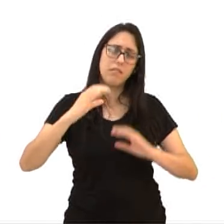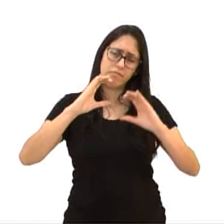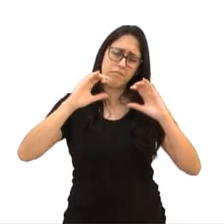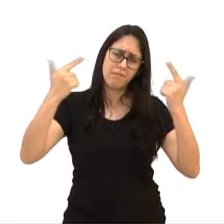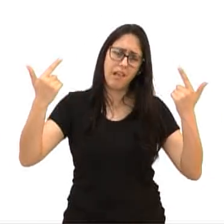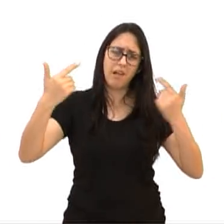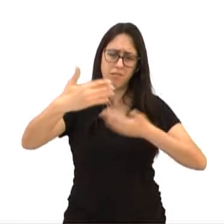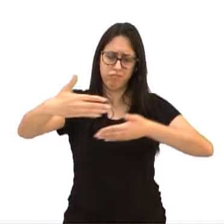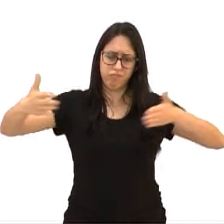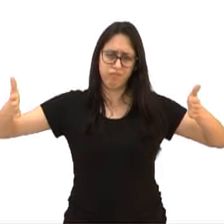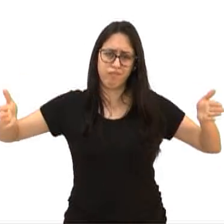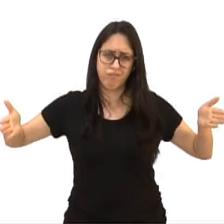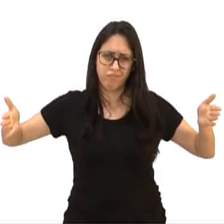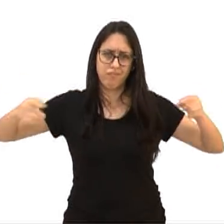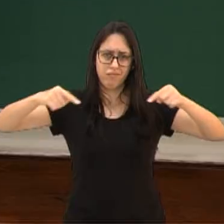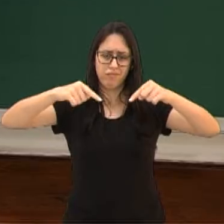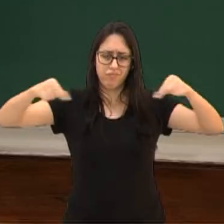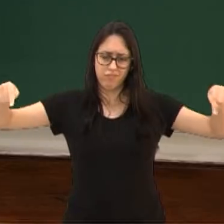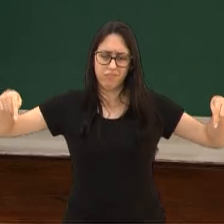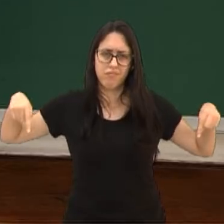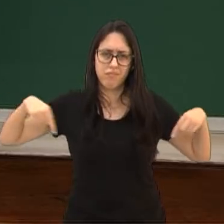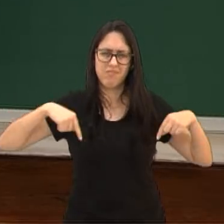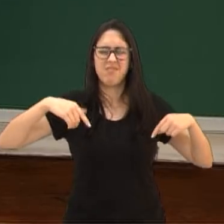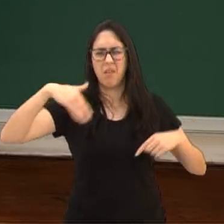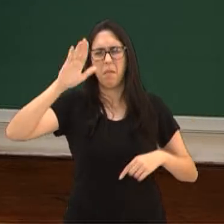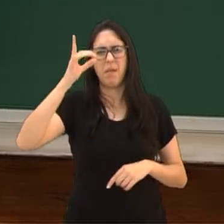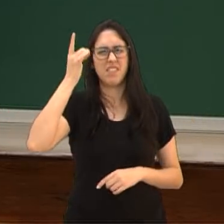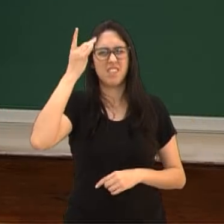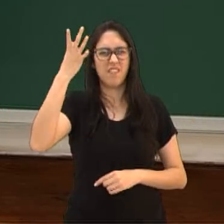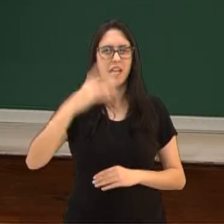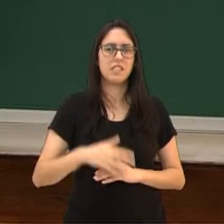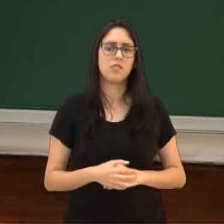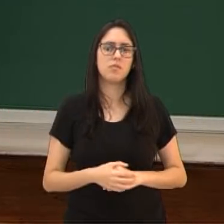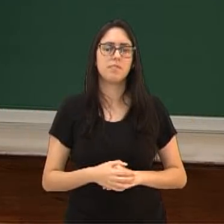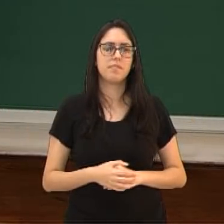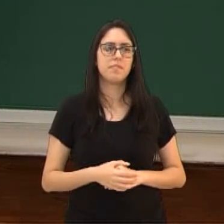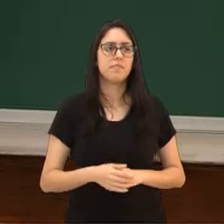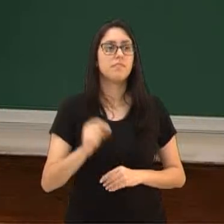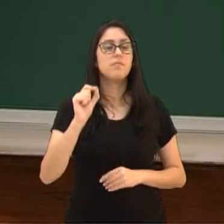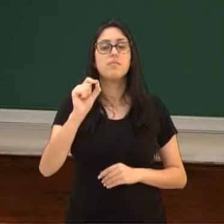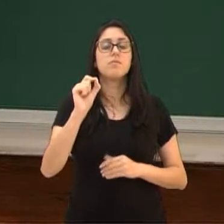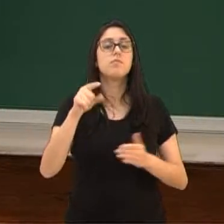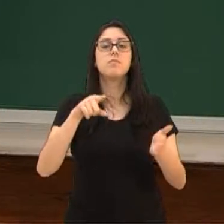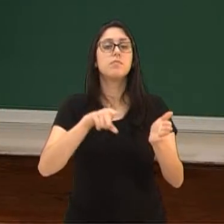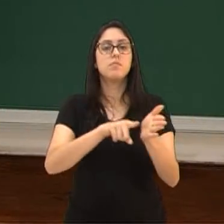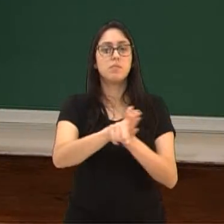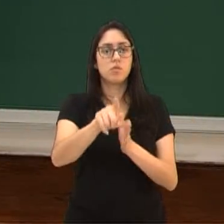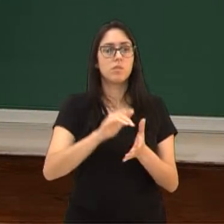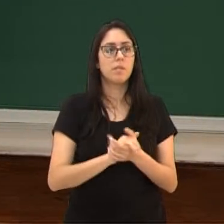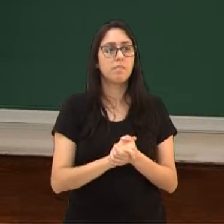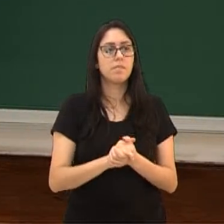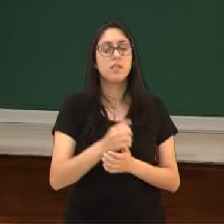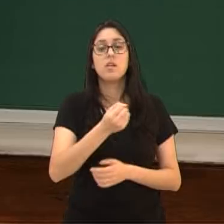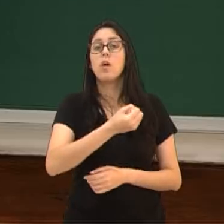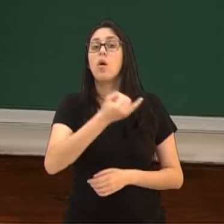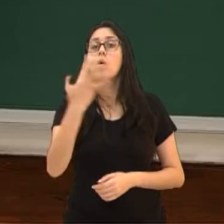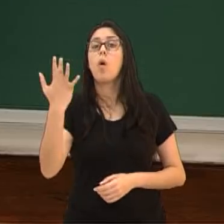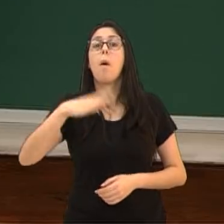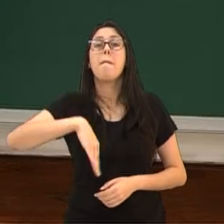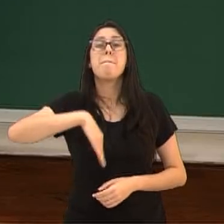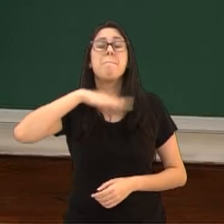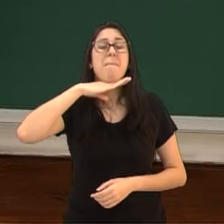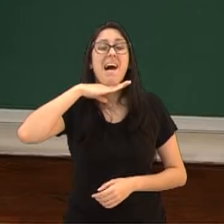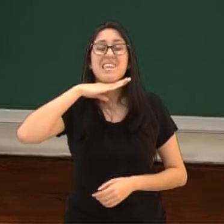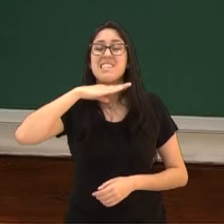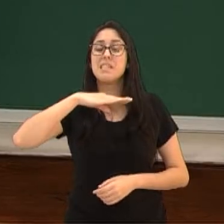um paralelepípedo retângulo, que é mais fácil de fazer conta. E o que ele pergunta? Qual é a quantidade máxima de